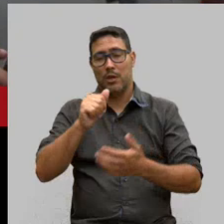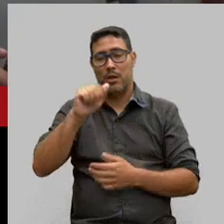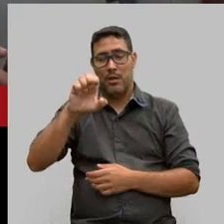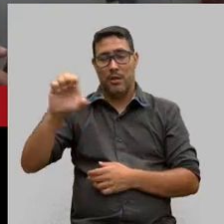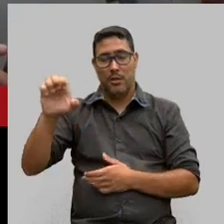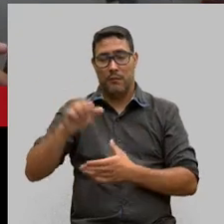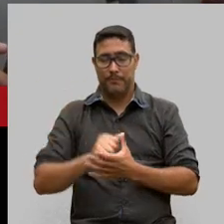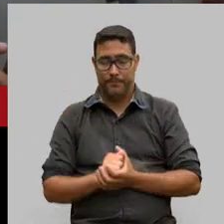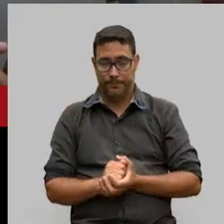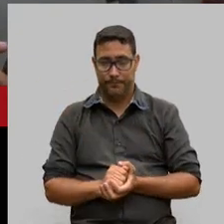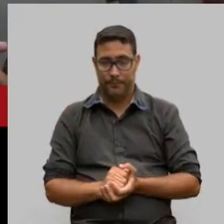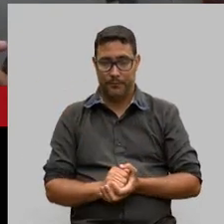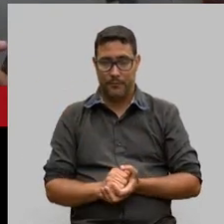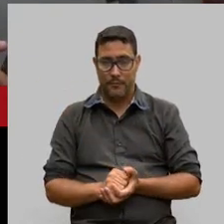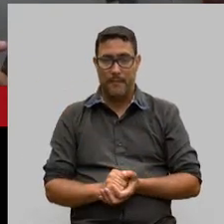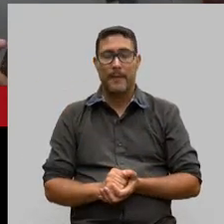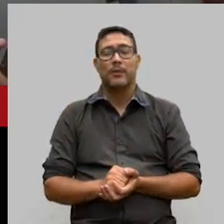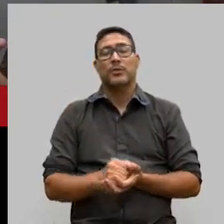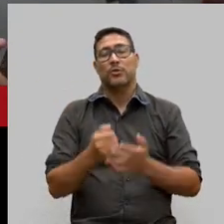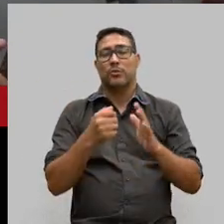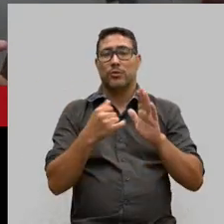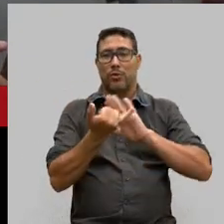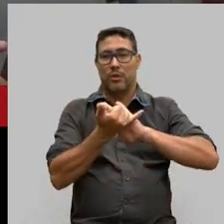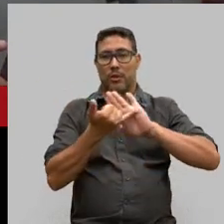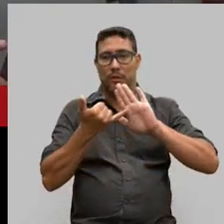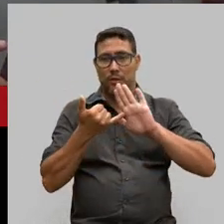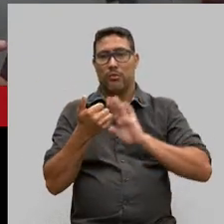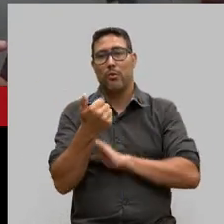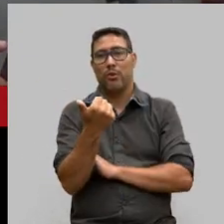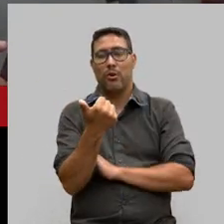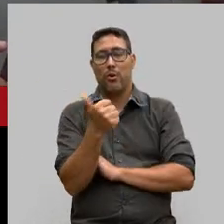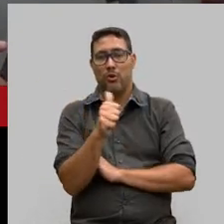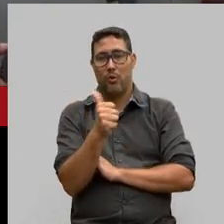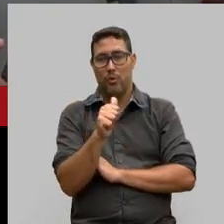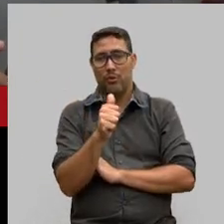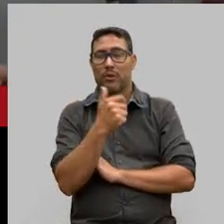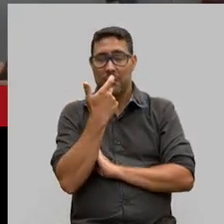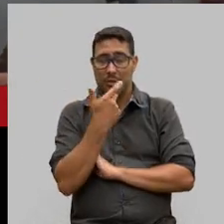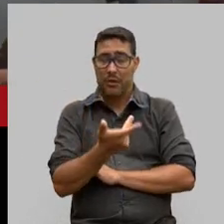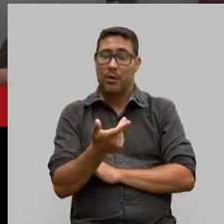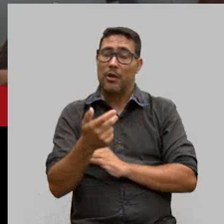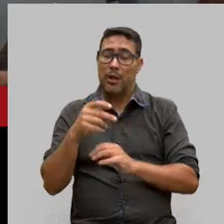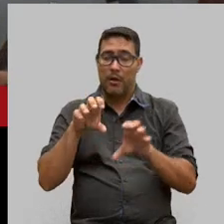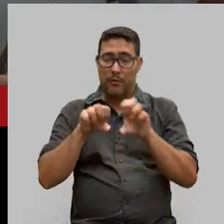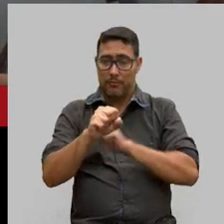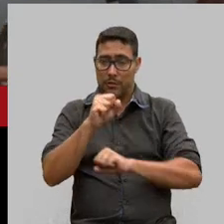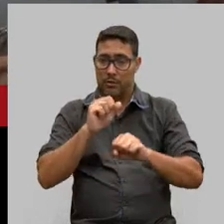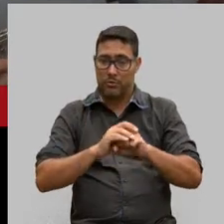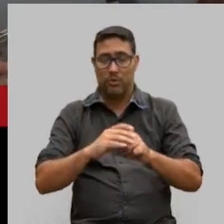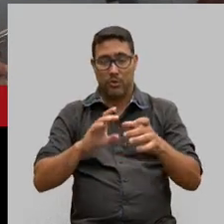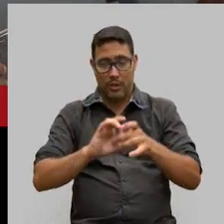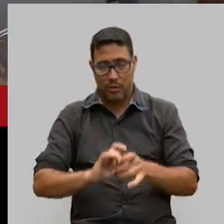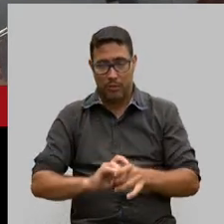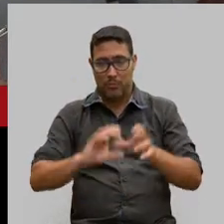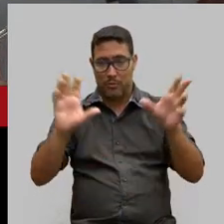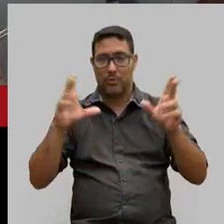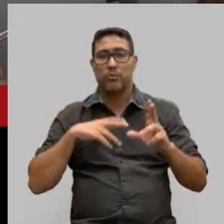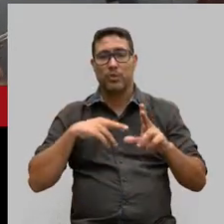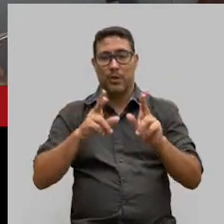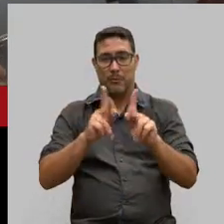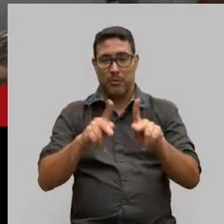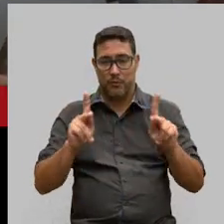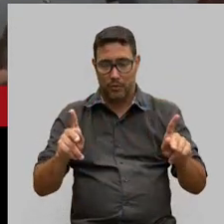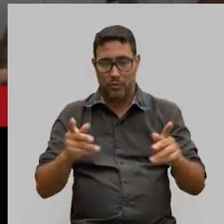e no seu inciso 11 a formação e disponibilização de professores para